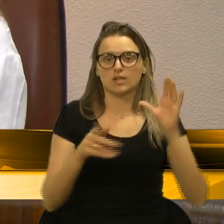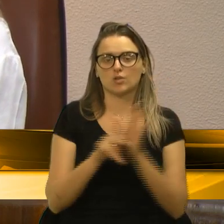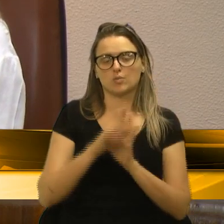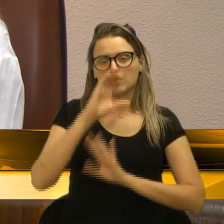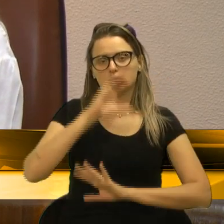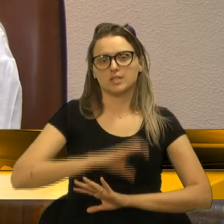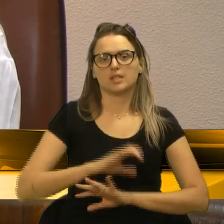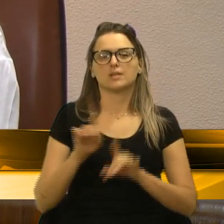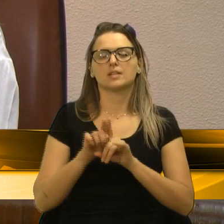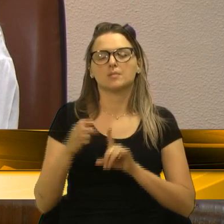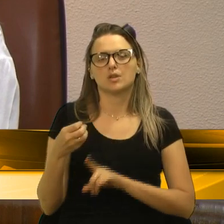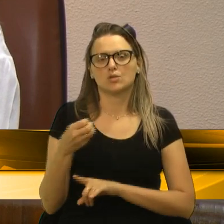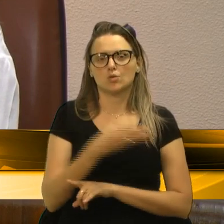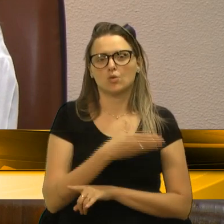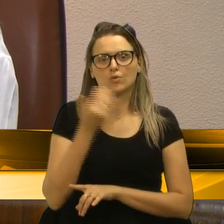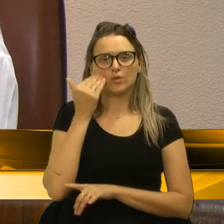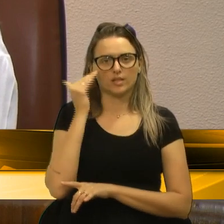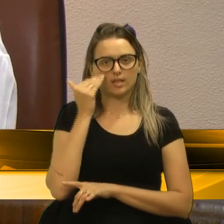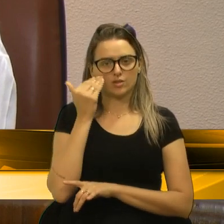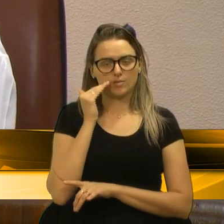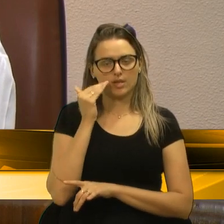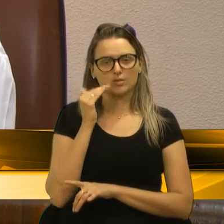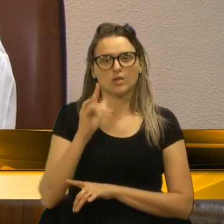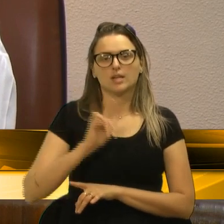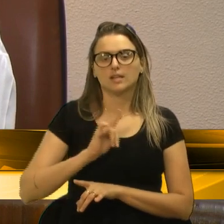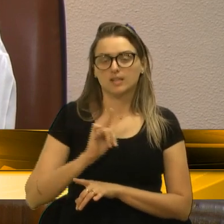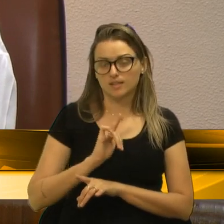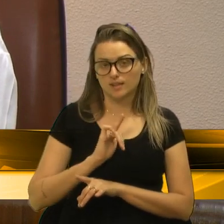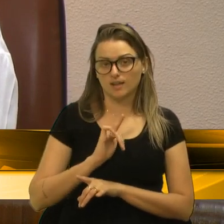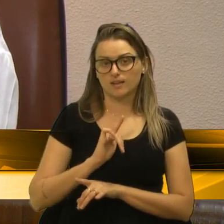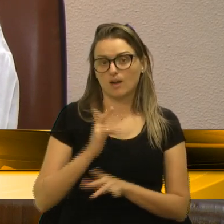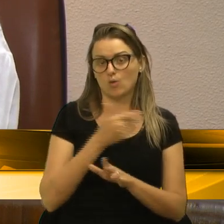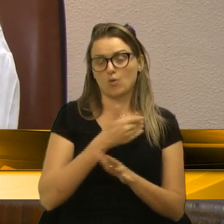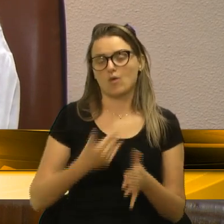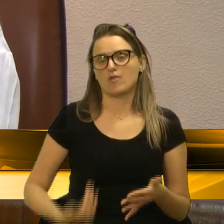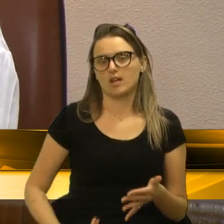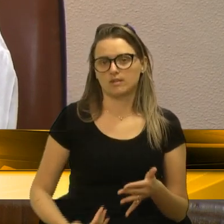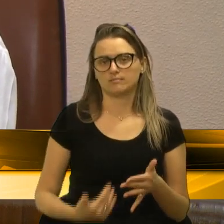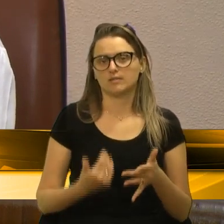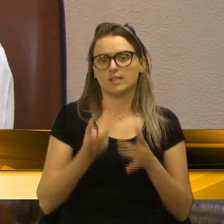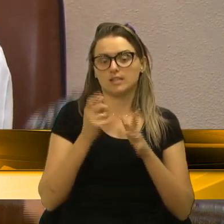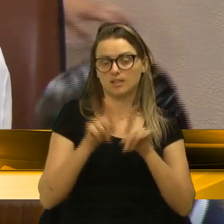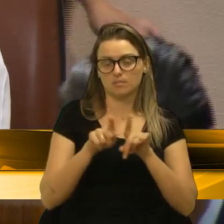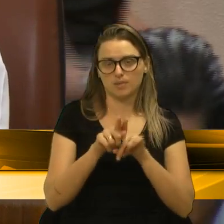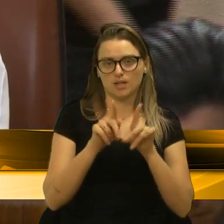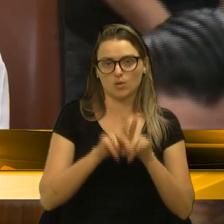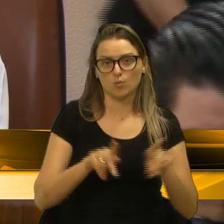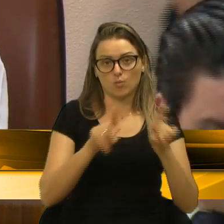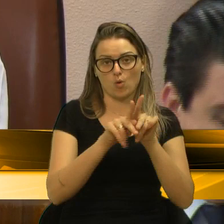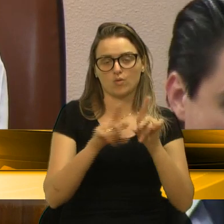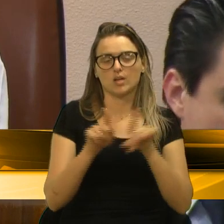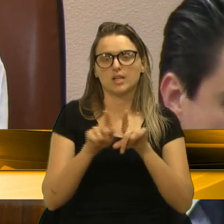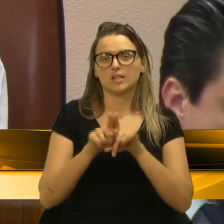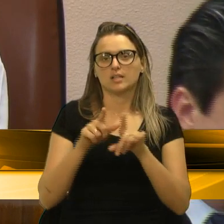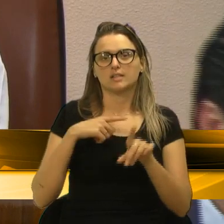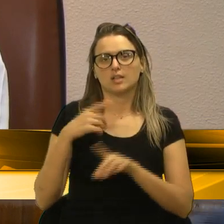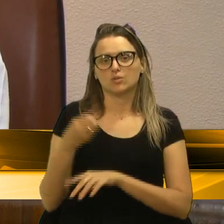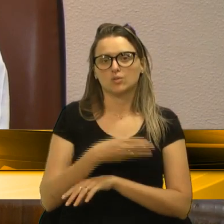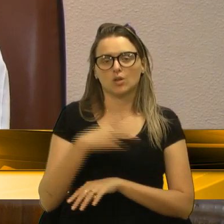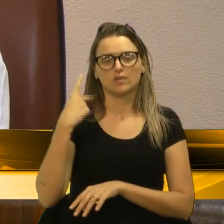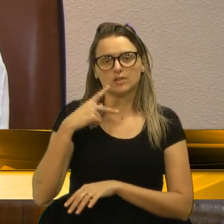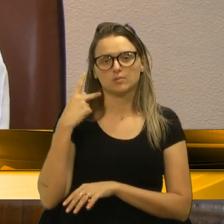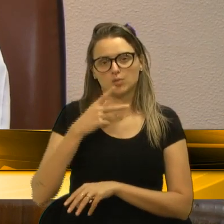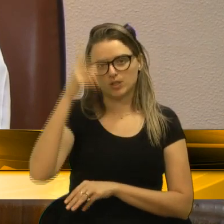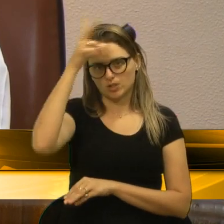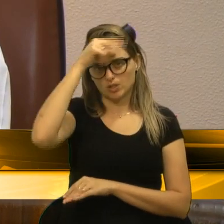e de uma nova compreensão de caráter do Estado, remetendo à definição das prioridades nas políticas públicas, com